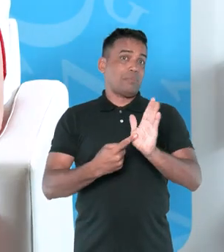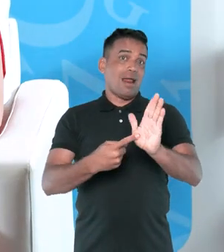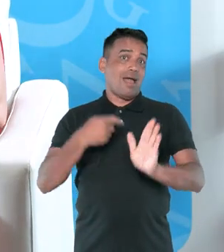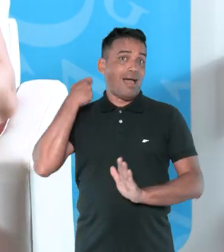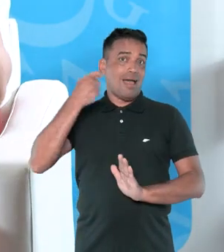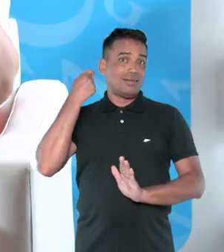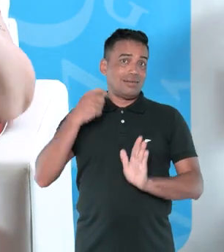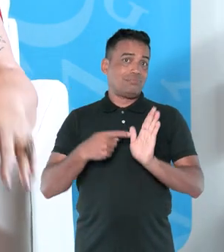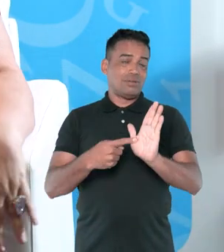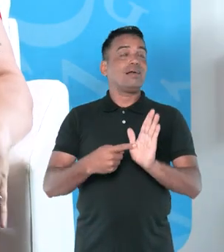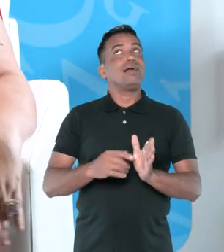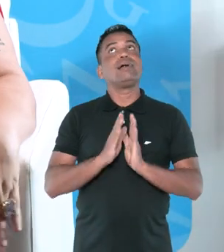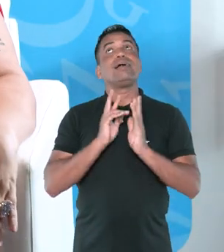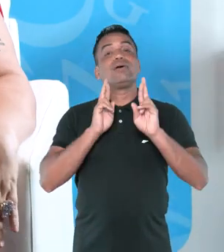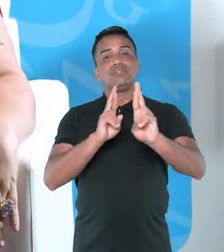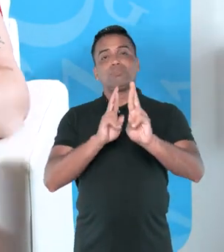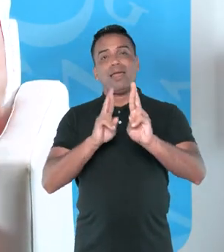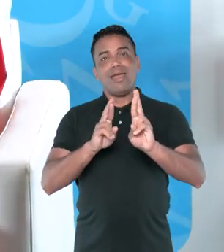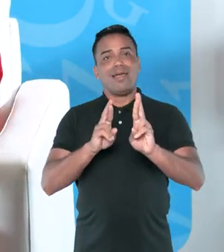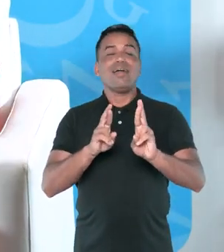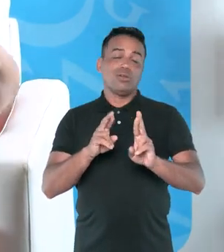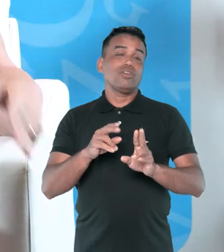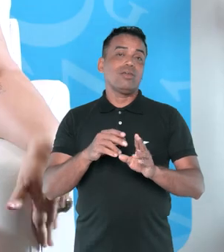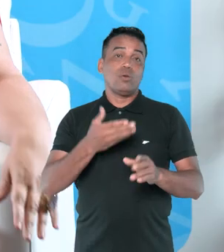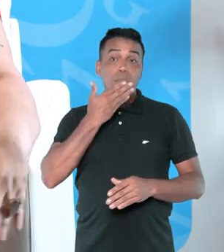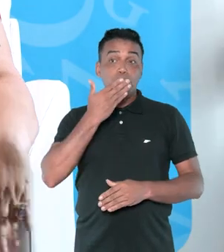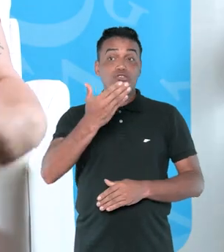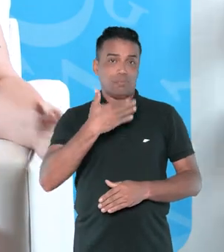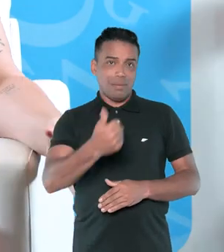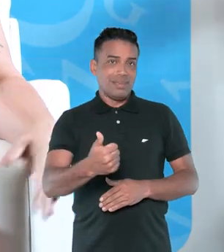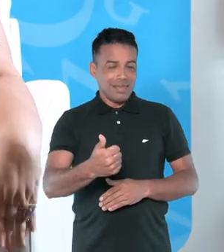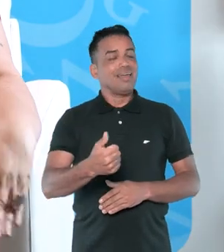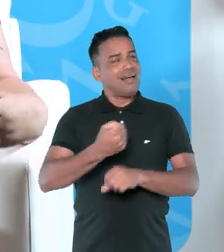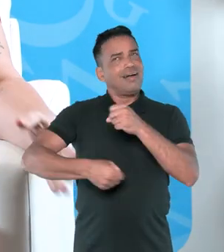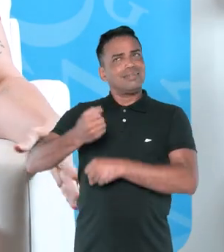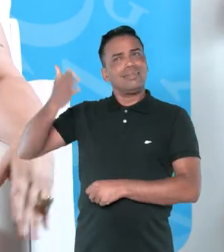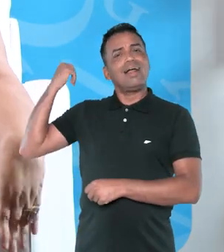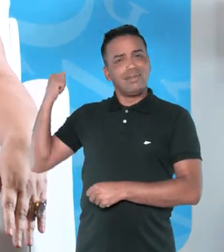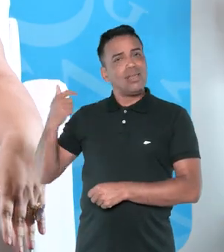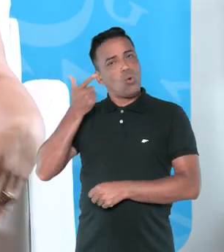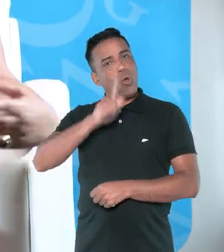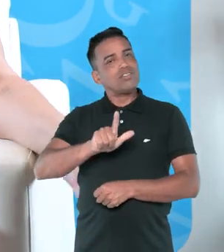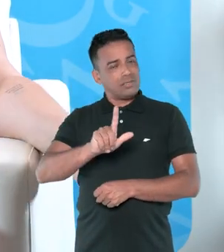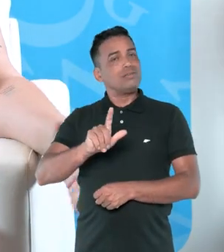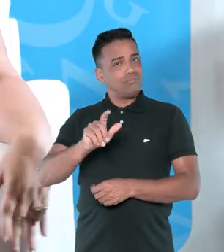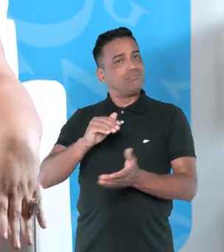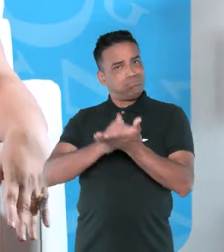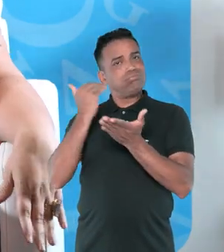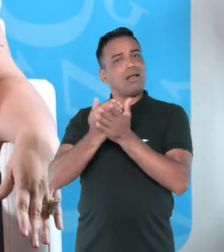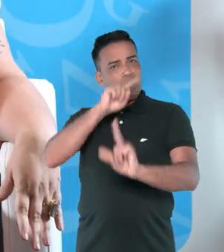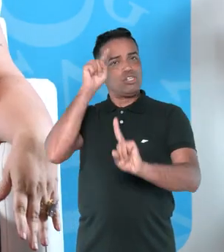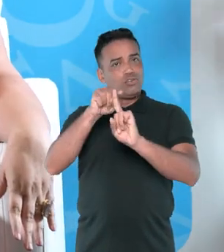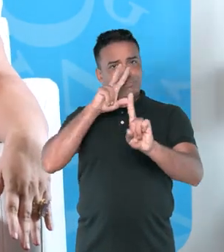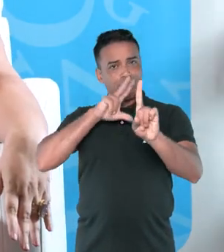espero que o seu Drummond tenha visto que eu cumpri, que eu atendi o pedido que ele fez há tantos anos, ninguém tinha atendido, eu atendi dessa vez. E é um livro que me